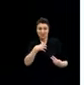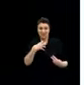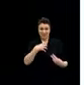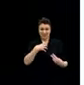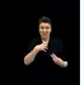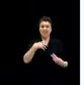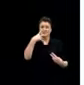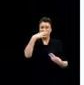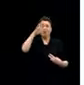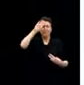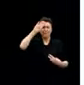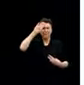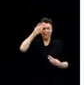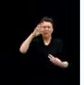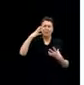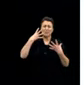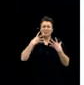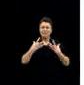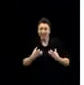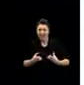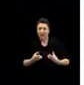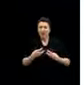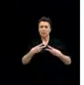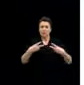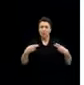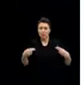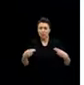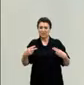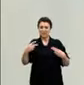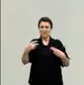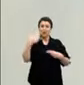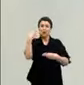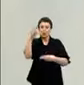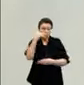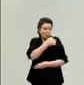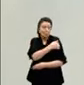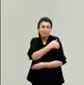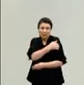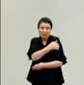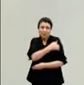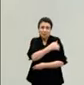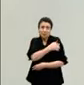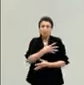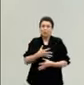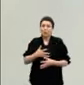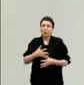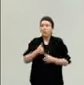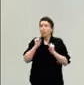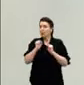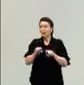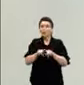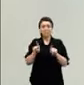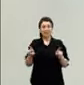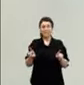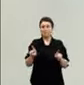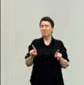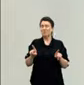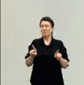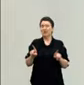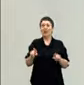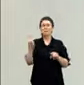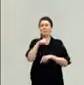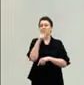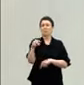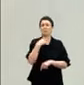Os efeitos adversos, vai aumentar a probabilidade deles estarem no corpo, né? Deles se manifestarem no corpo.